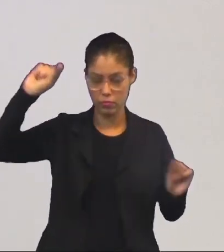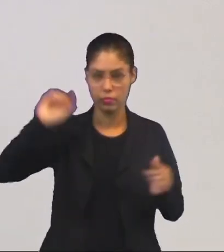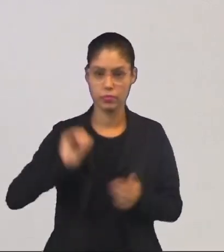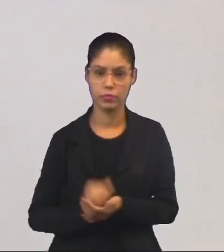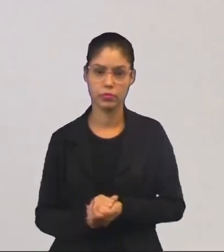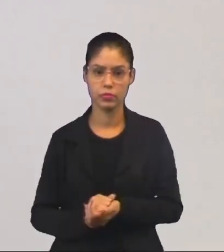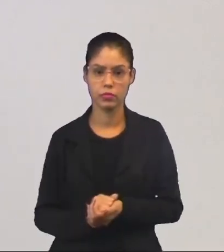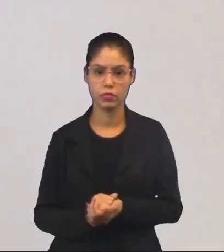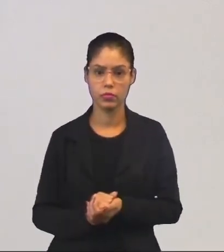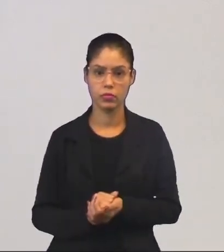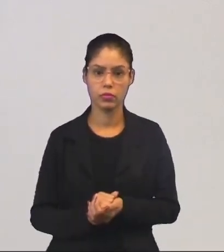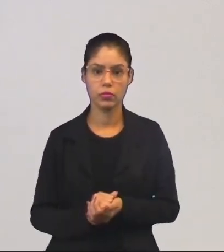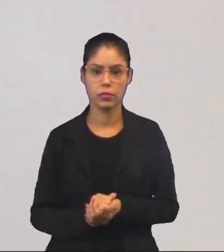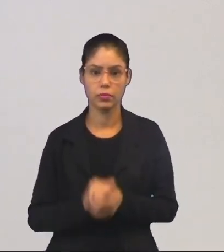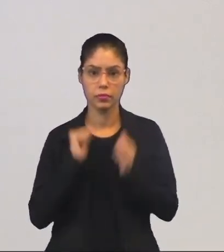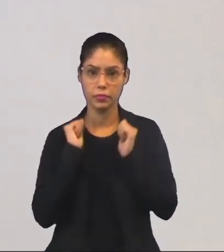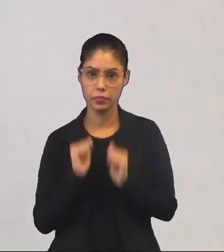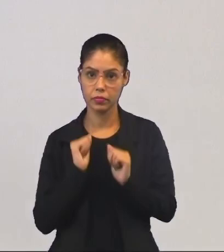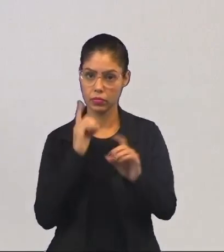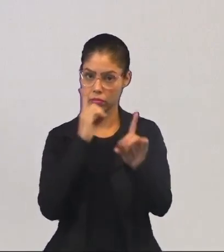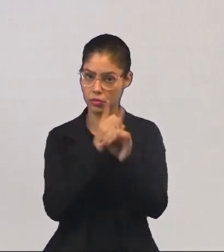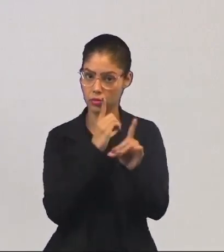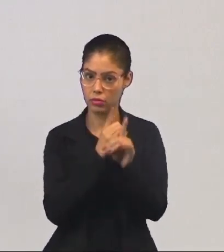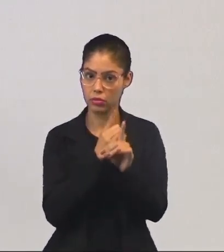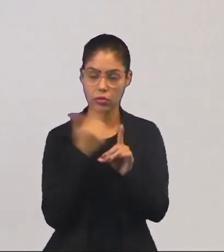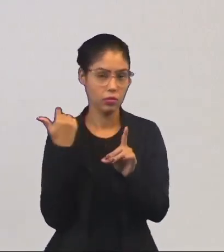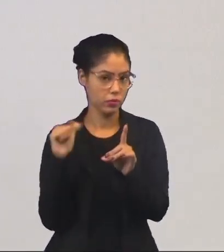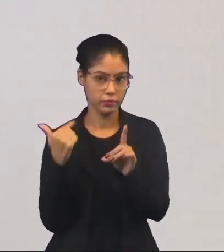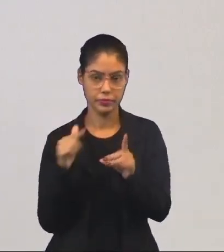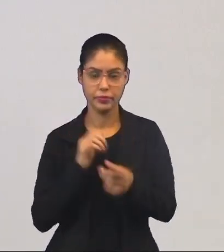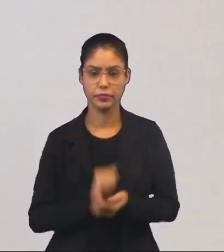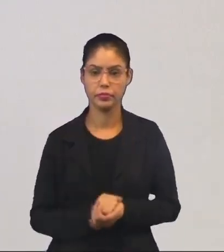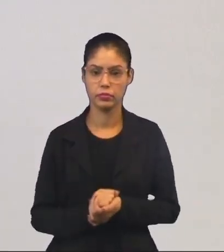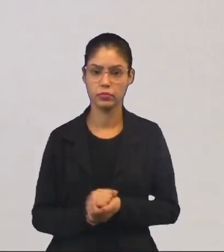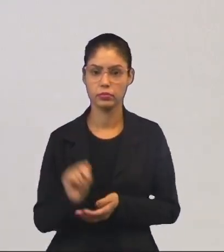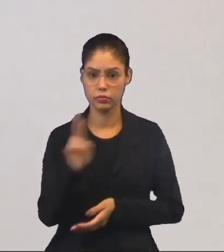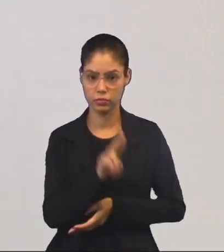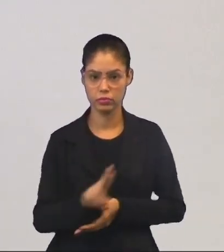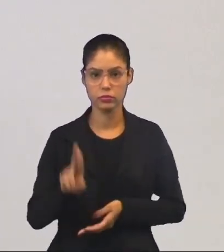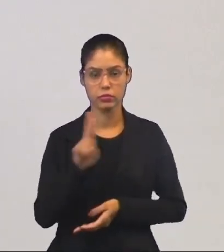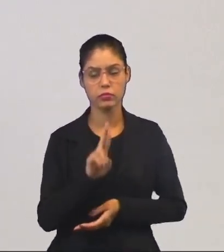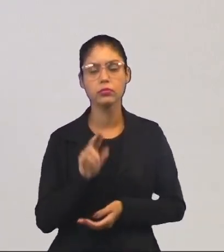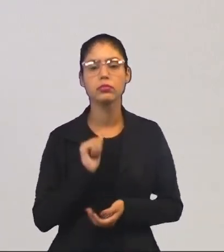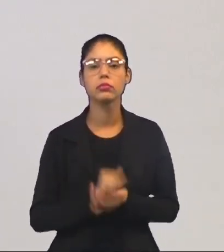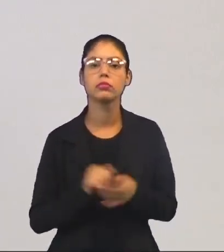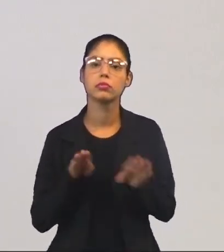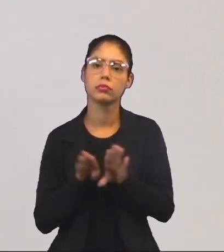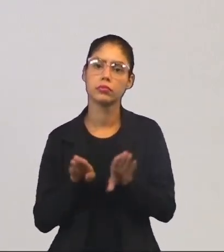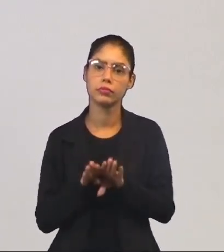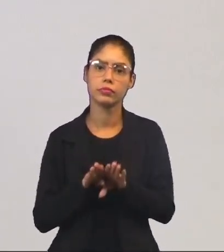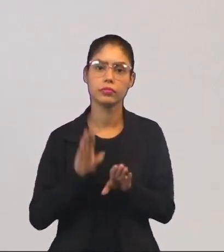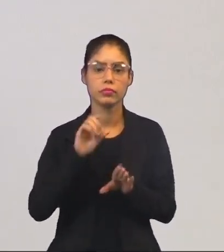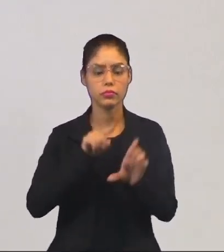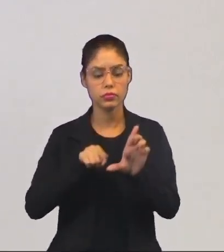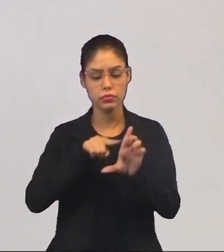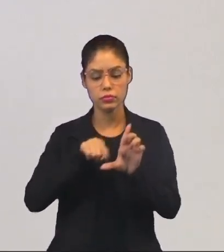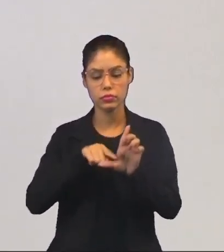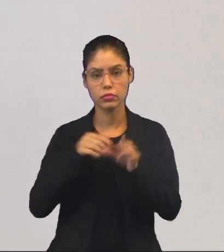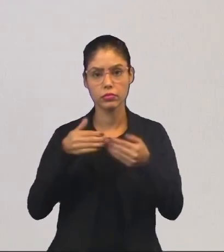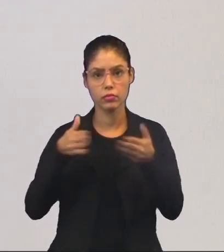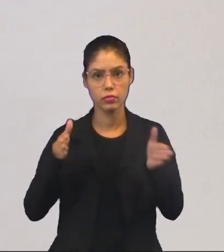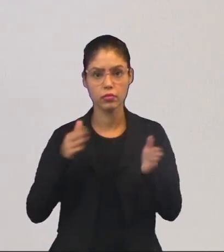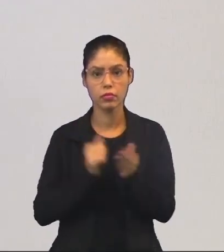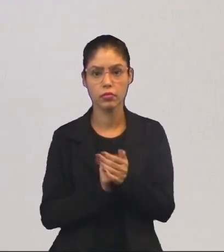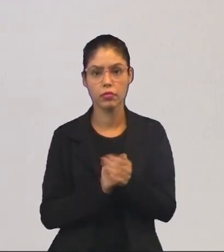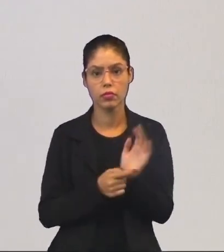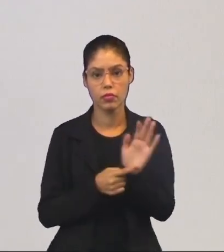tá? O ponto que ele pode ter encontro e o ponto que não. E os ângulos também que eles são abertos, tá? Então, ele